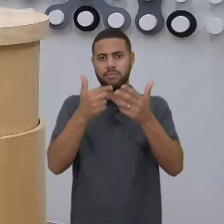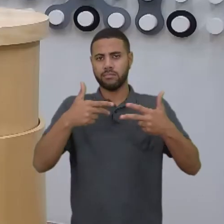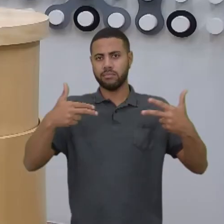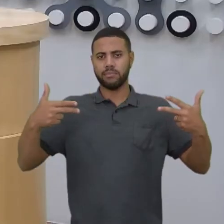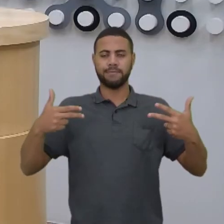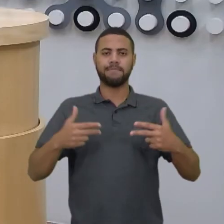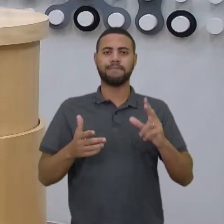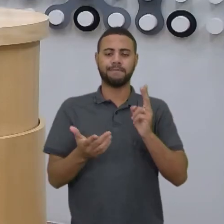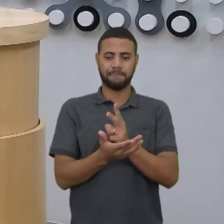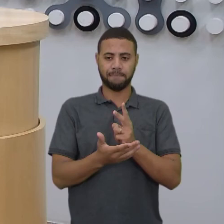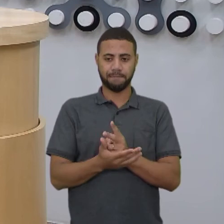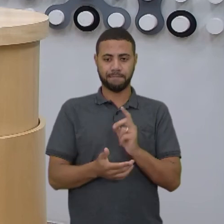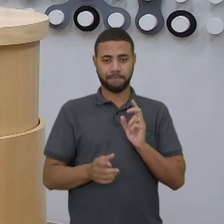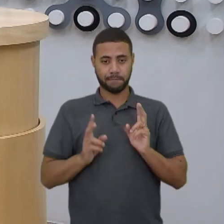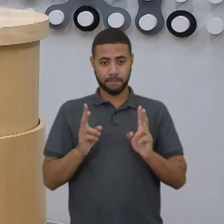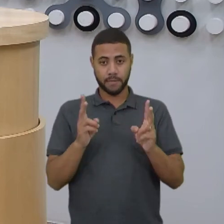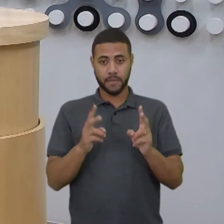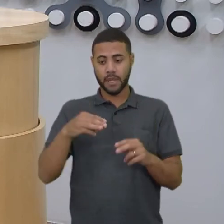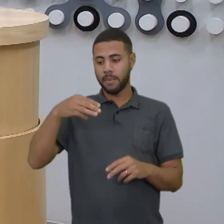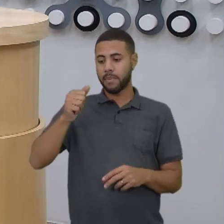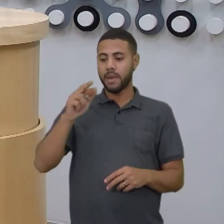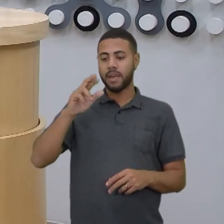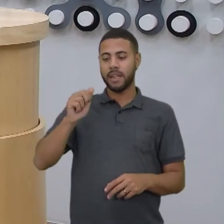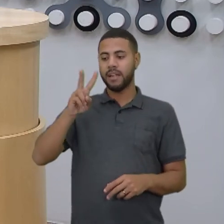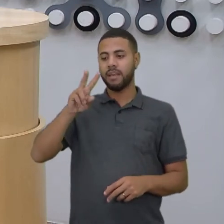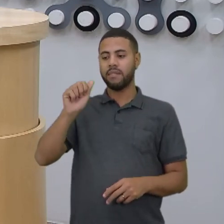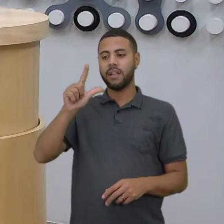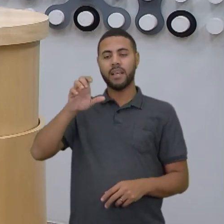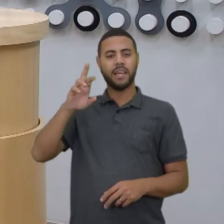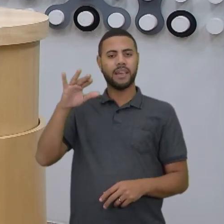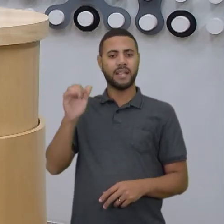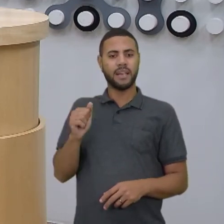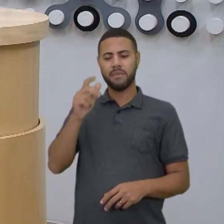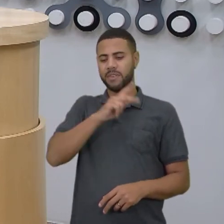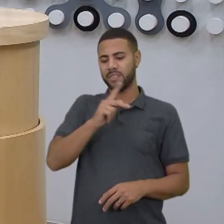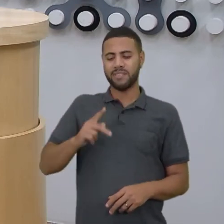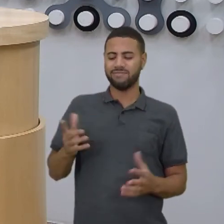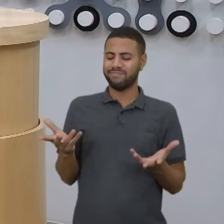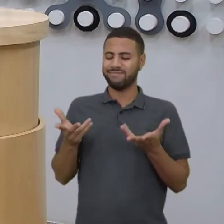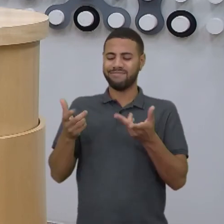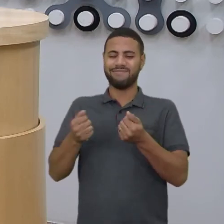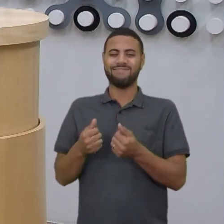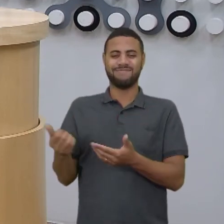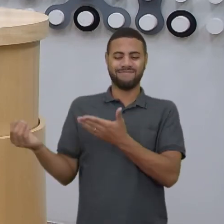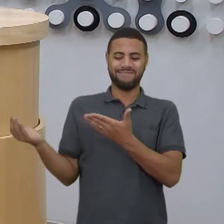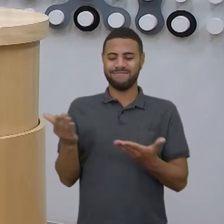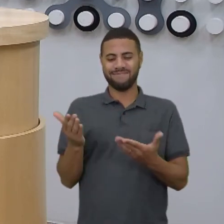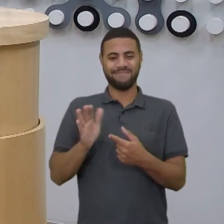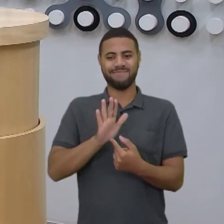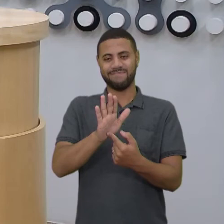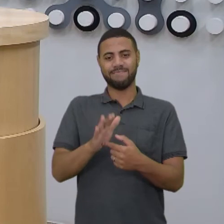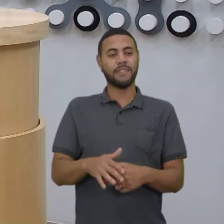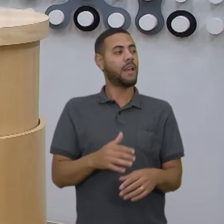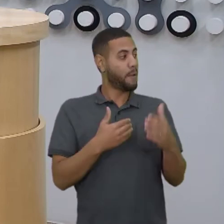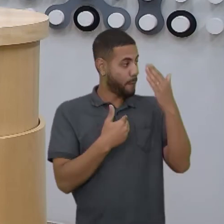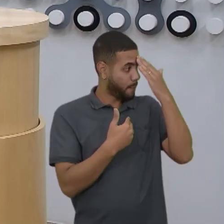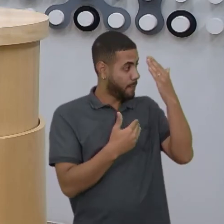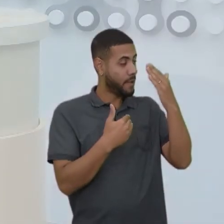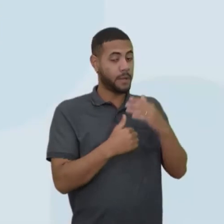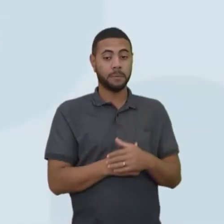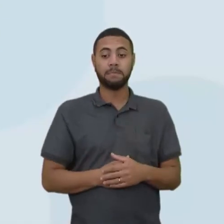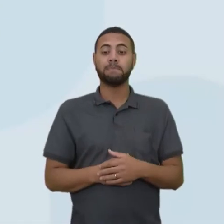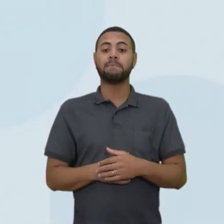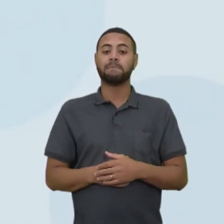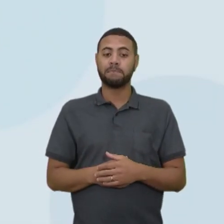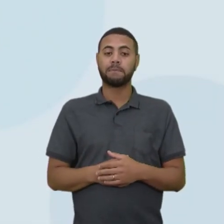nas últimas aulas, mas a professora Mara Valéria hoje, excepcional, maravilhosa, trouxe muita contribuição para vocês poderem fazer isso de maneira genial. Mauro. Olha só, mas, calma lá,